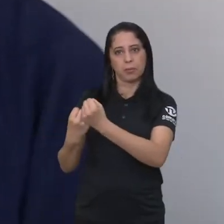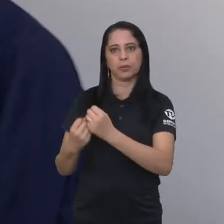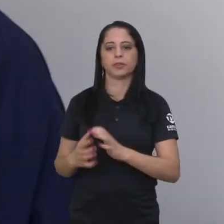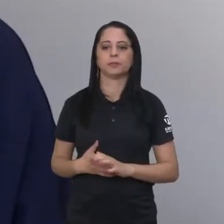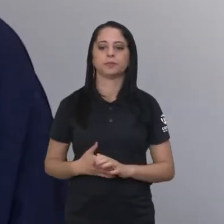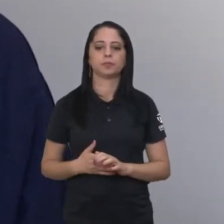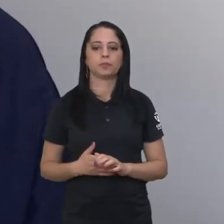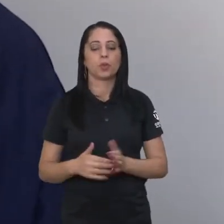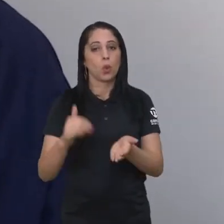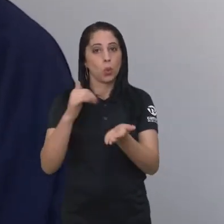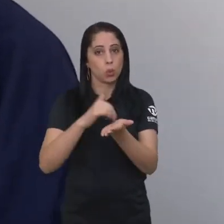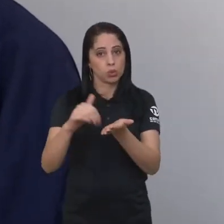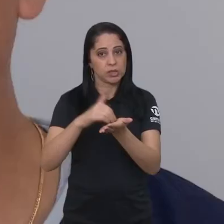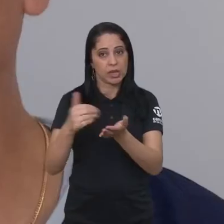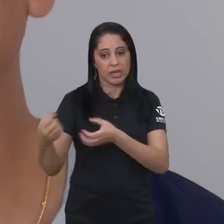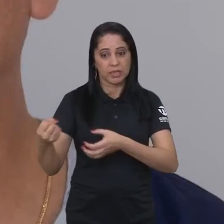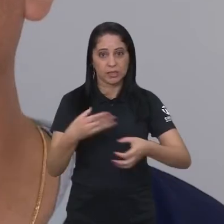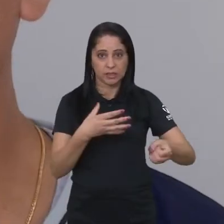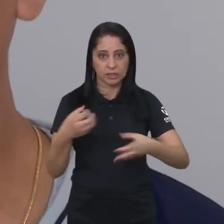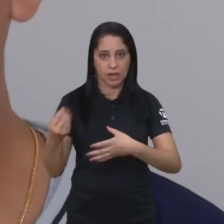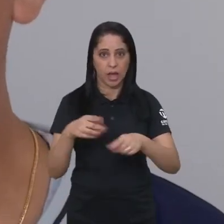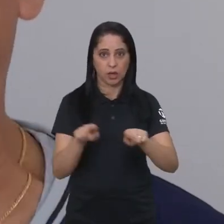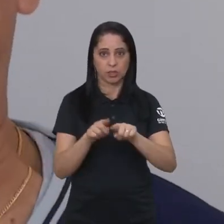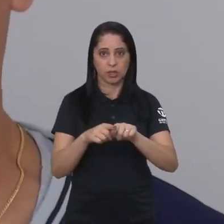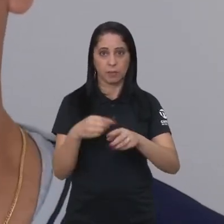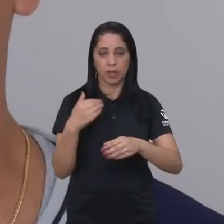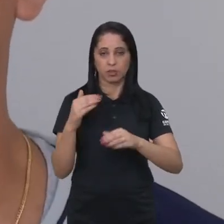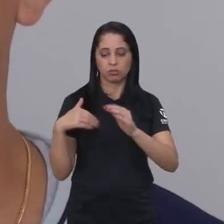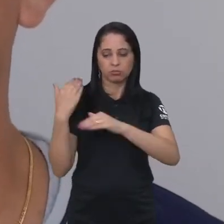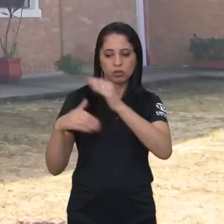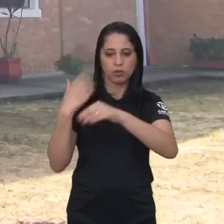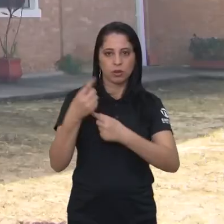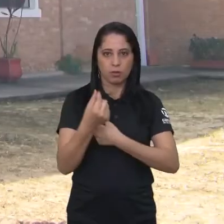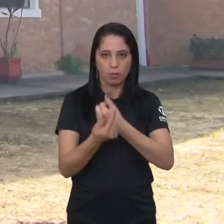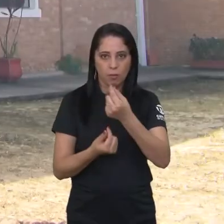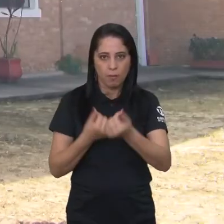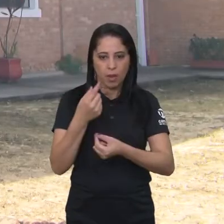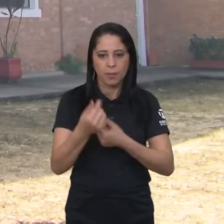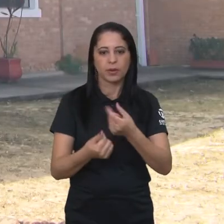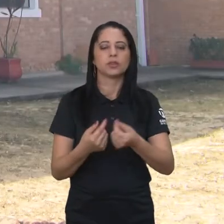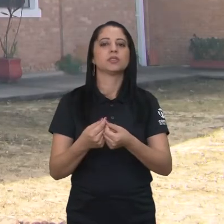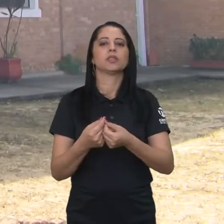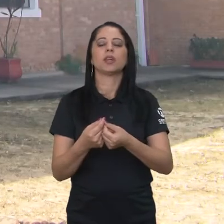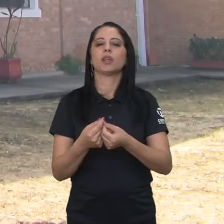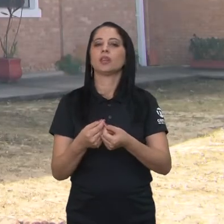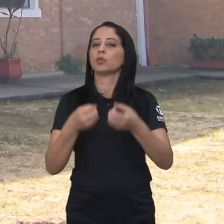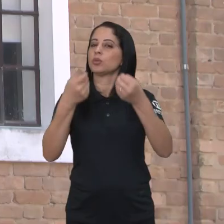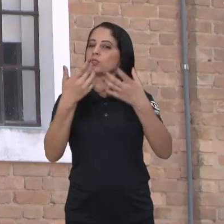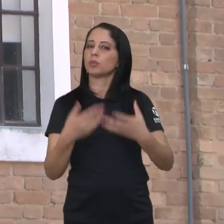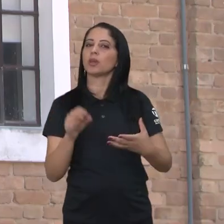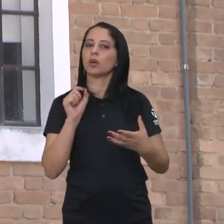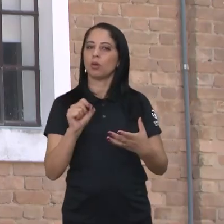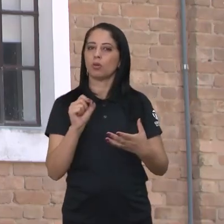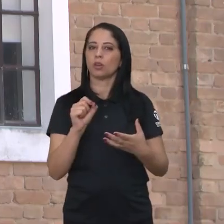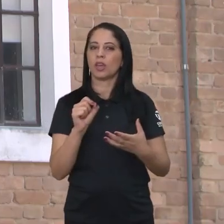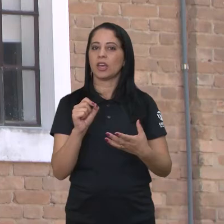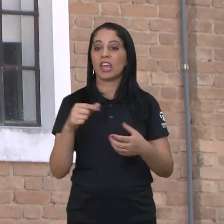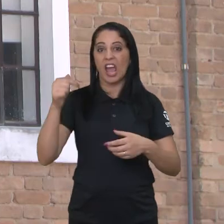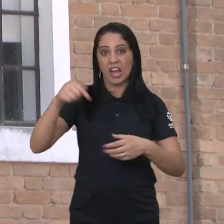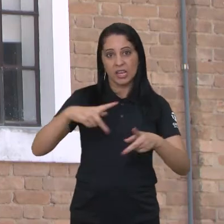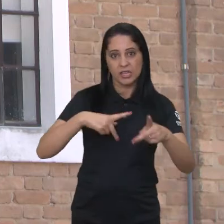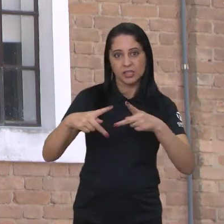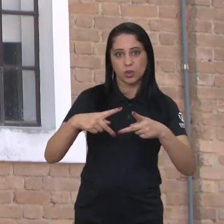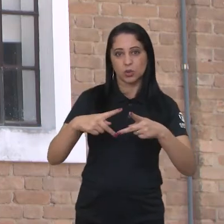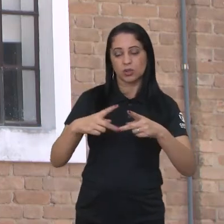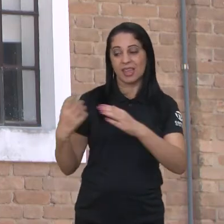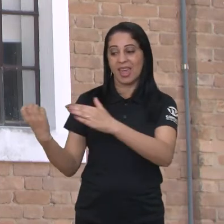de Inovação e Desenvolvimento Econômico, Alberto Mano Marques, afirma que a cidade atraiu empresas na área após a